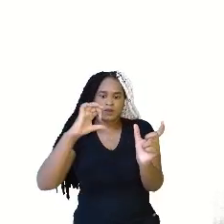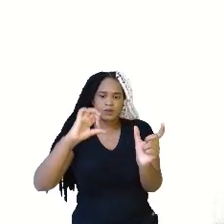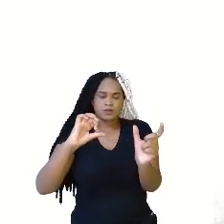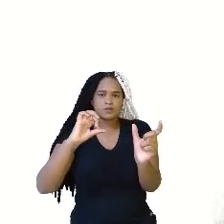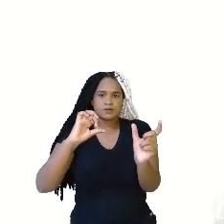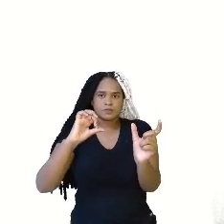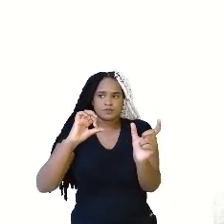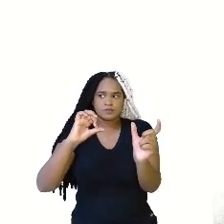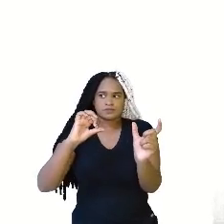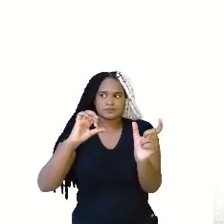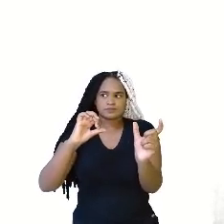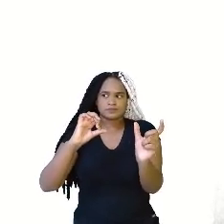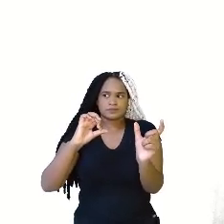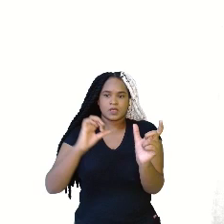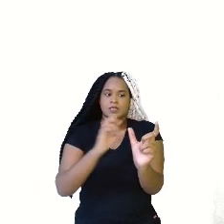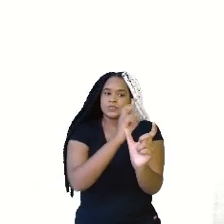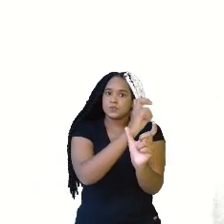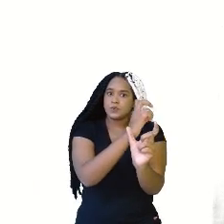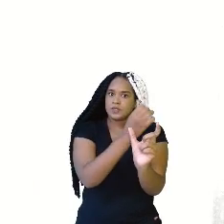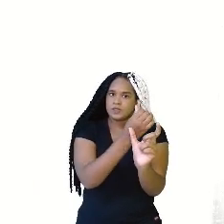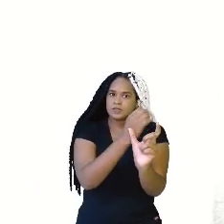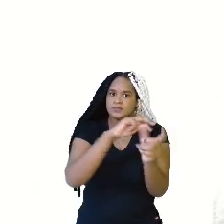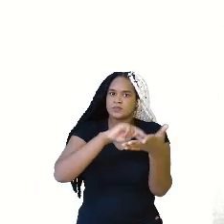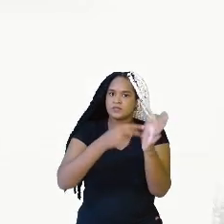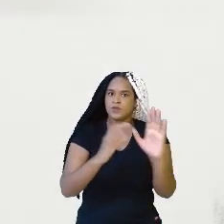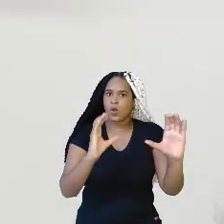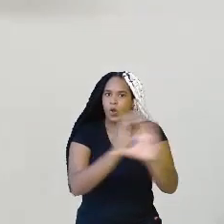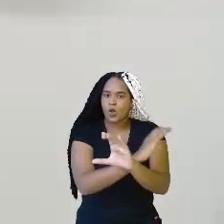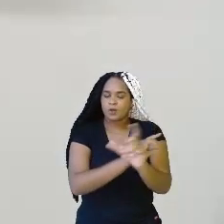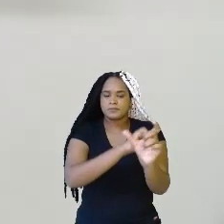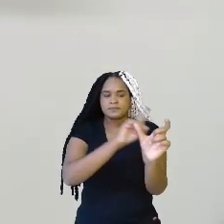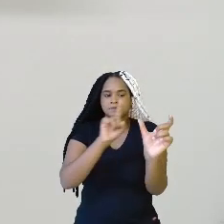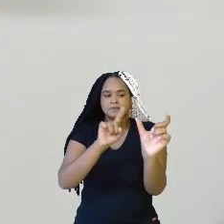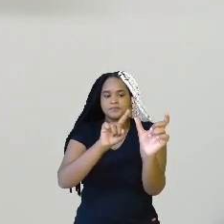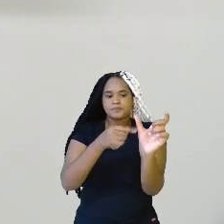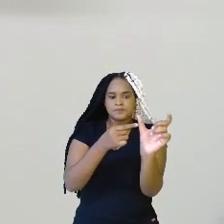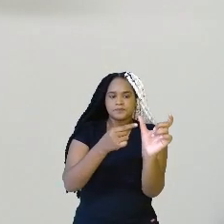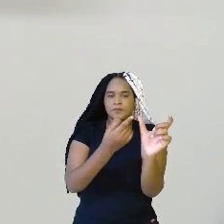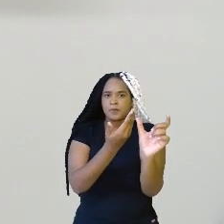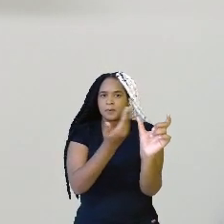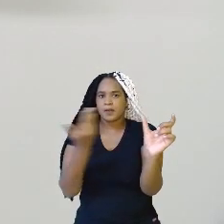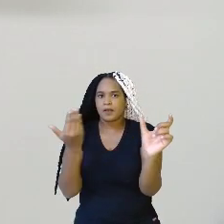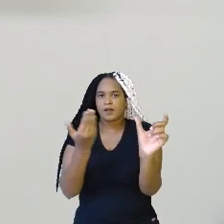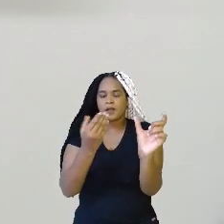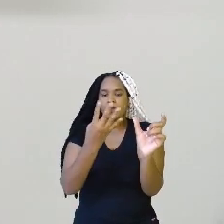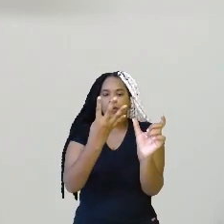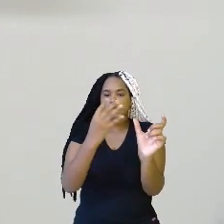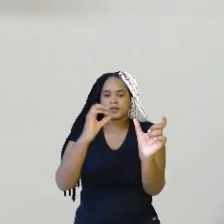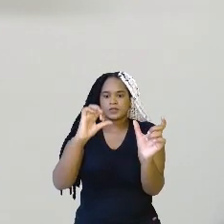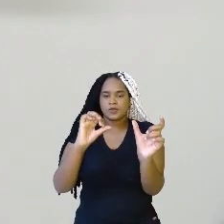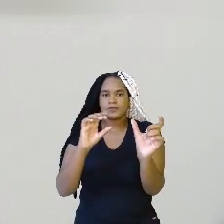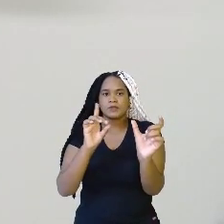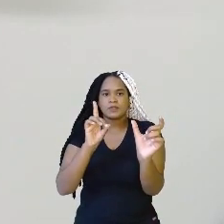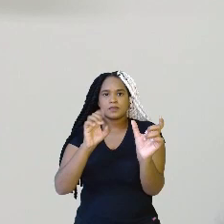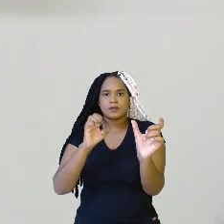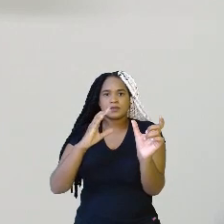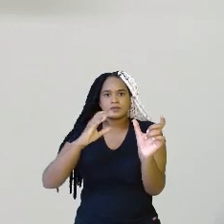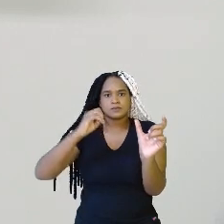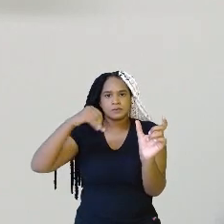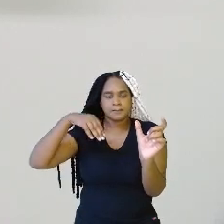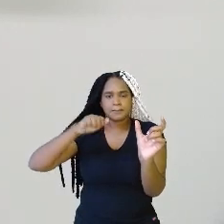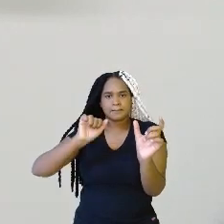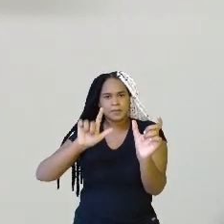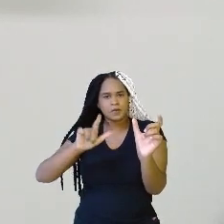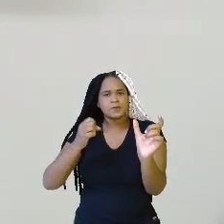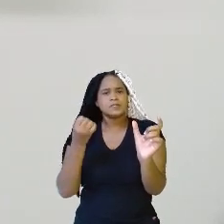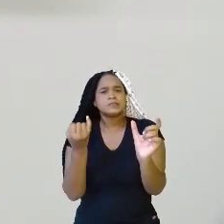56,49, onde 56 é a minha parte inteira e o meu número decimal 49. Se isso por acaso